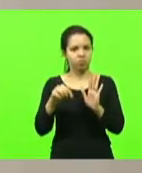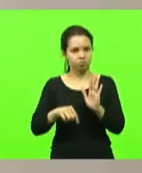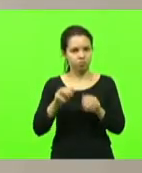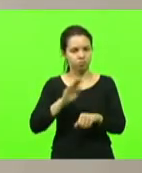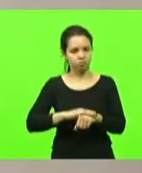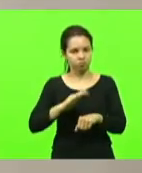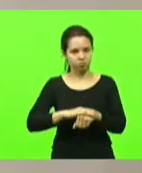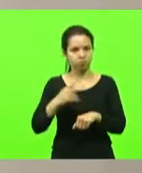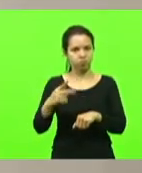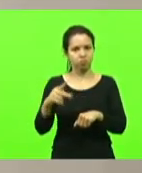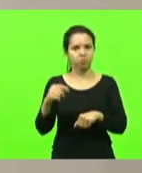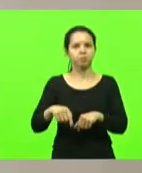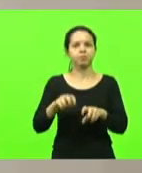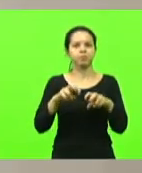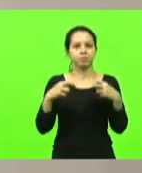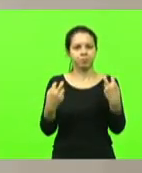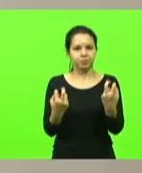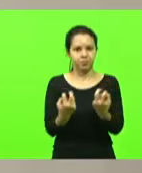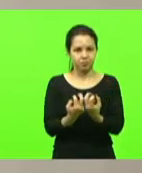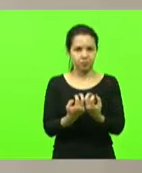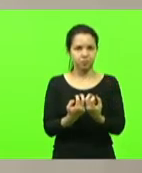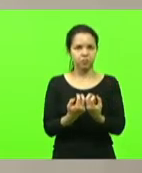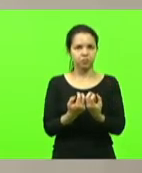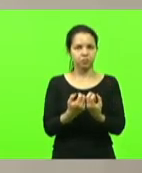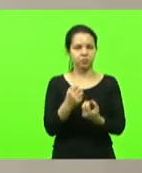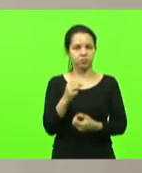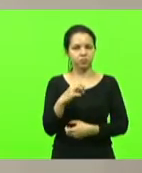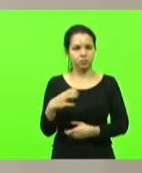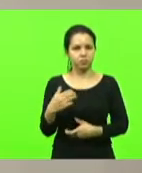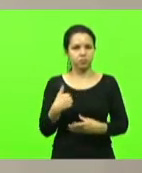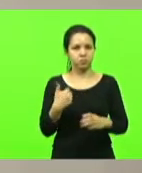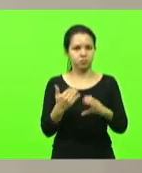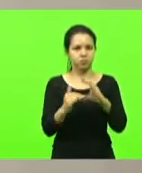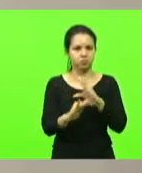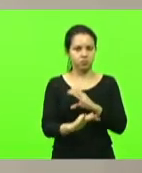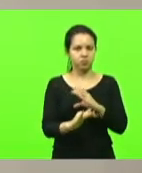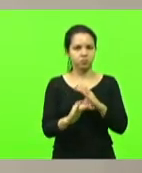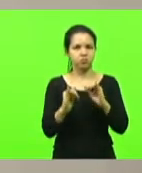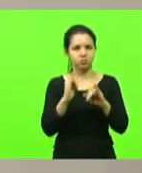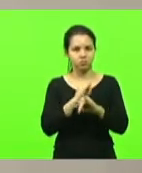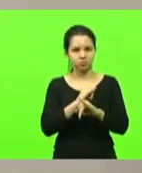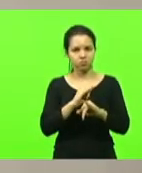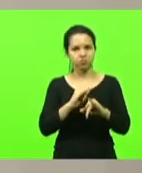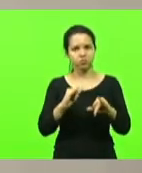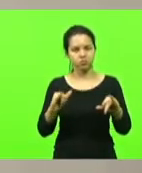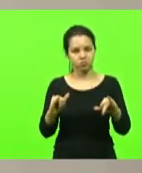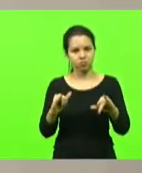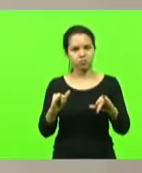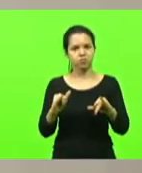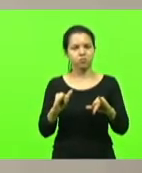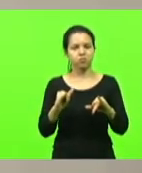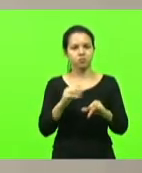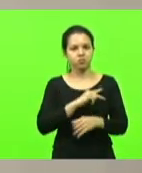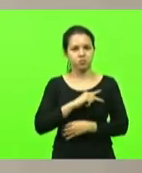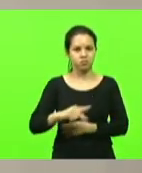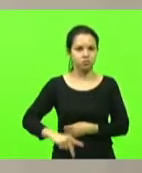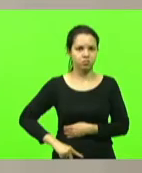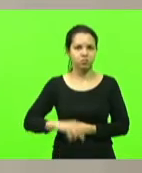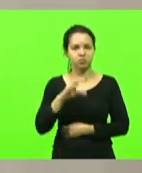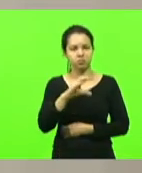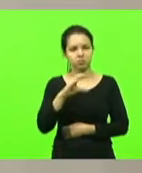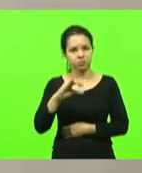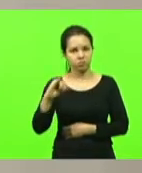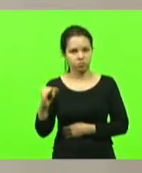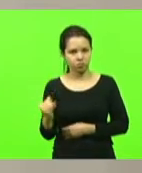no plenário do Parlamento Catarinense. Então, eu estou enviando comunicado ao presidente da Comissão de Constituição e Justiça